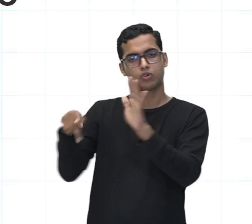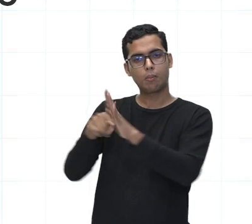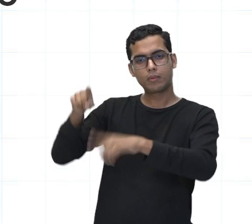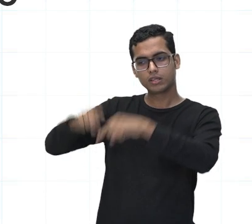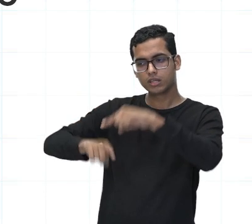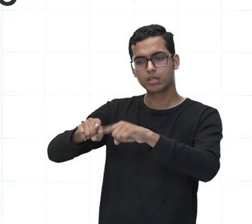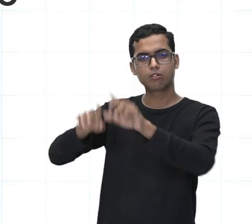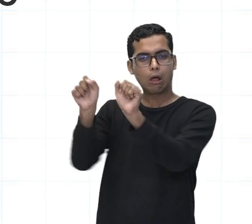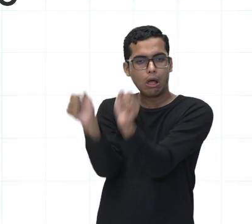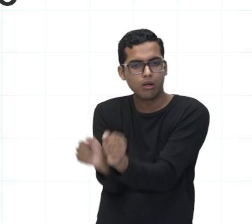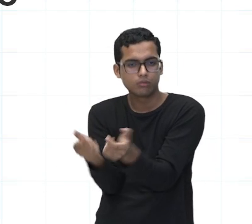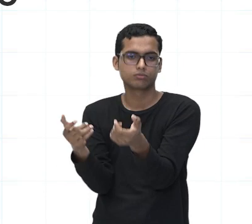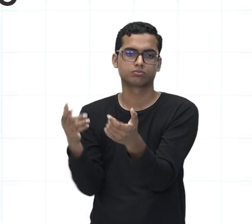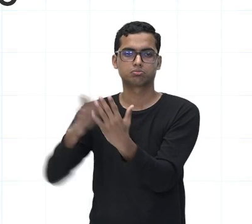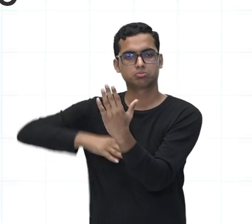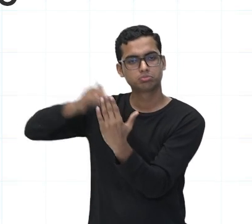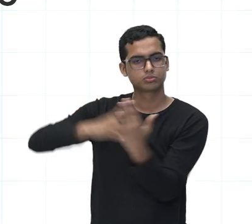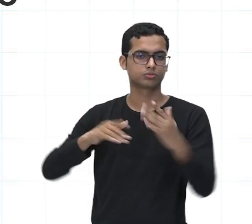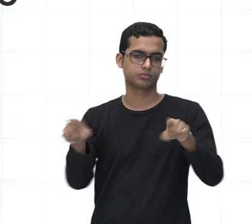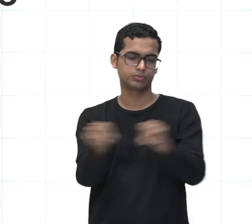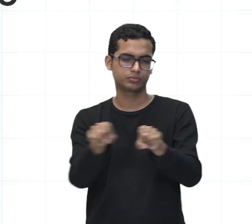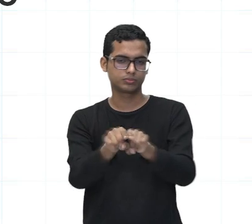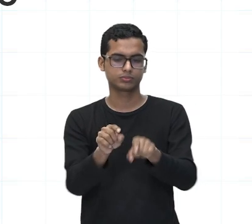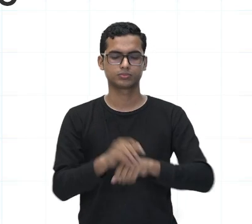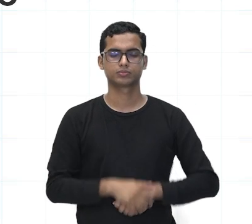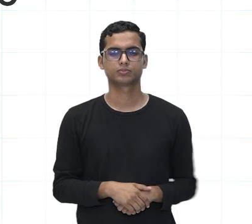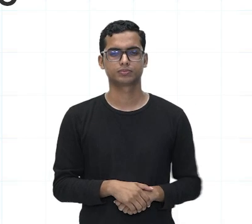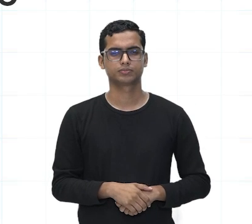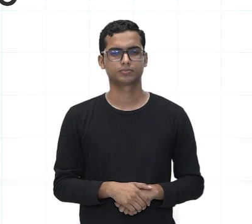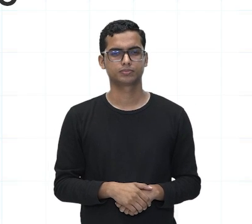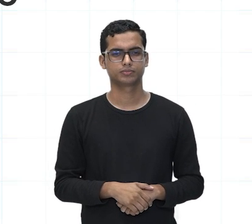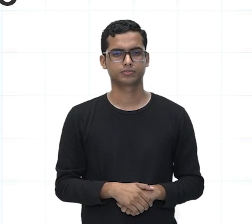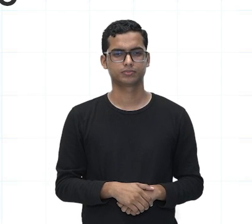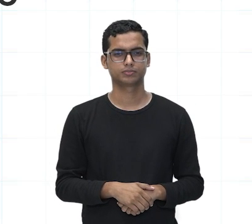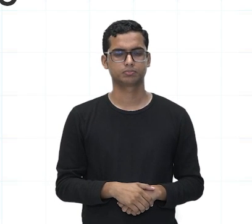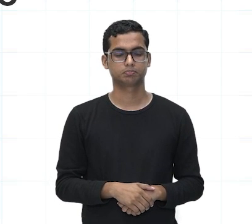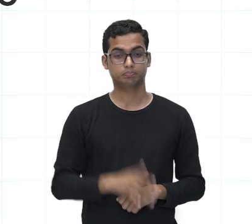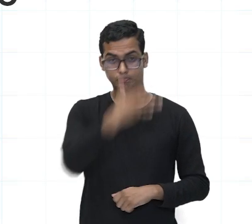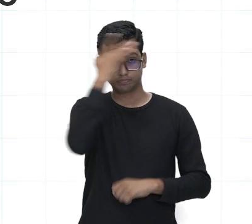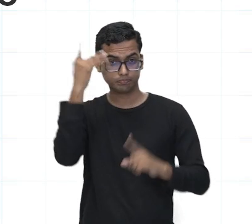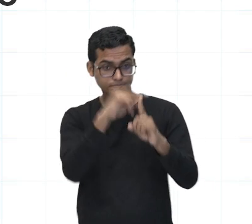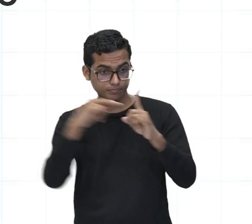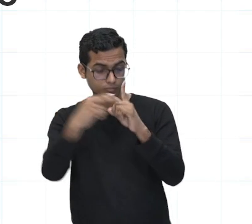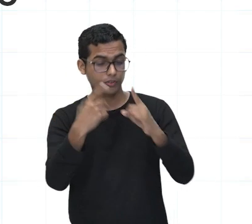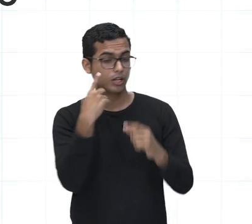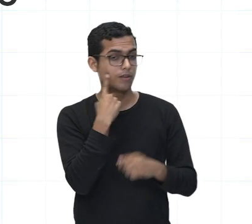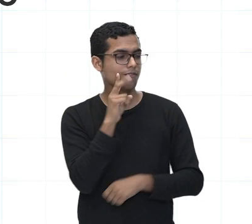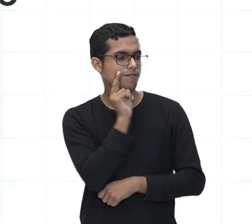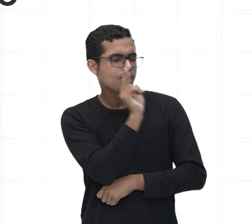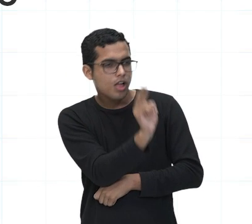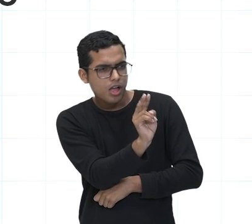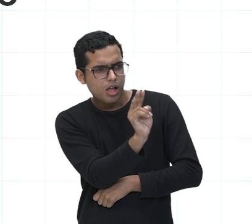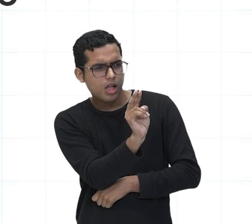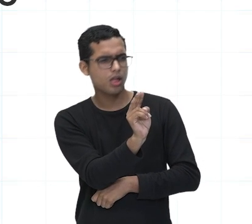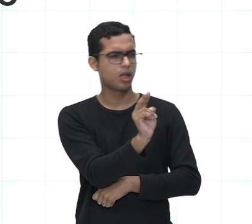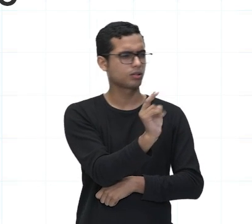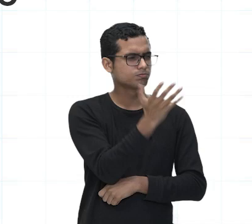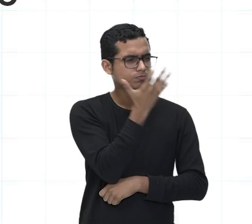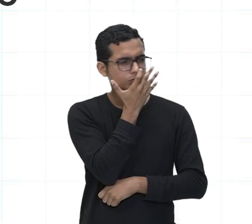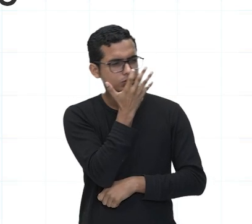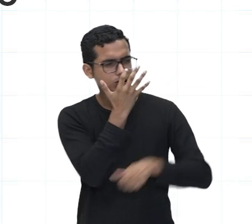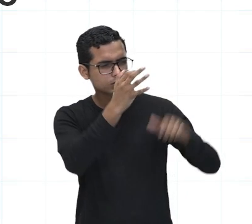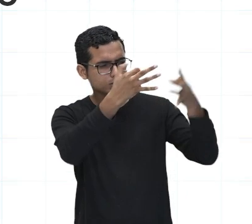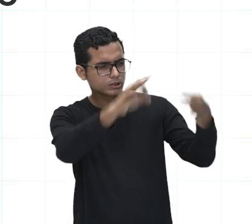uma composição artística é fazer que o espectador veja a obra de forma ordenada e agradável.